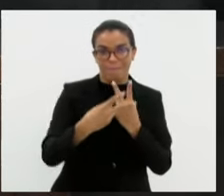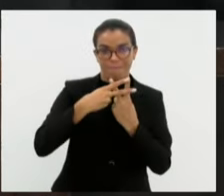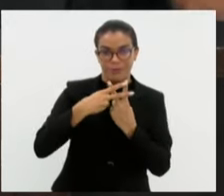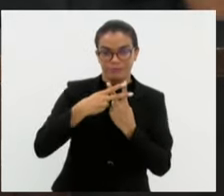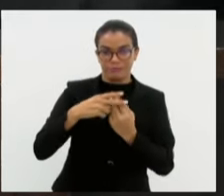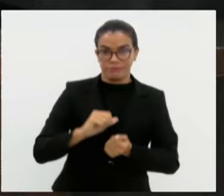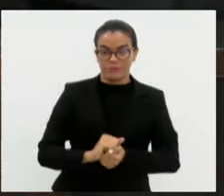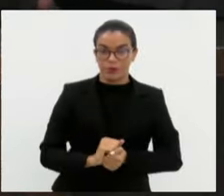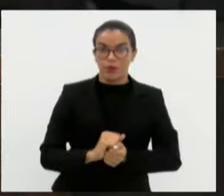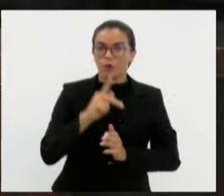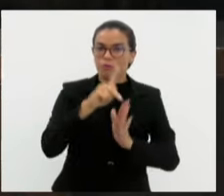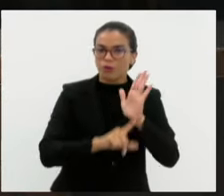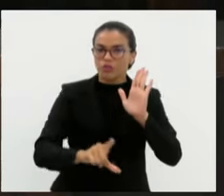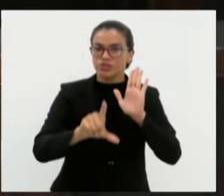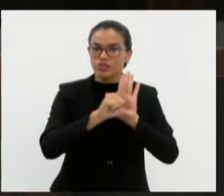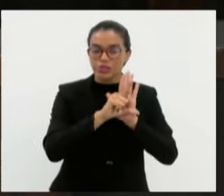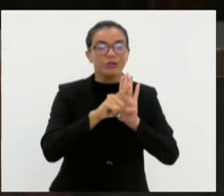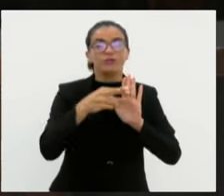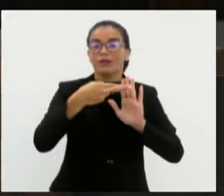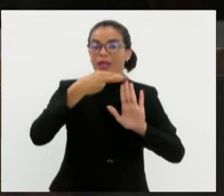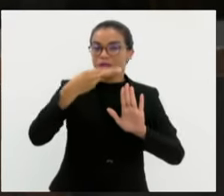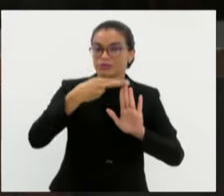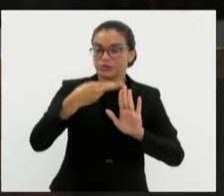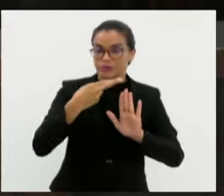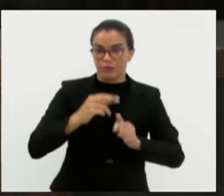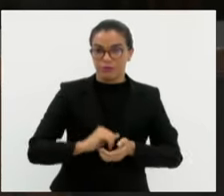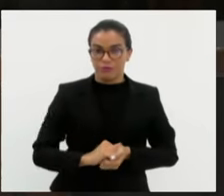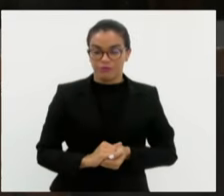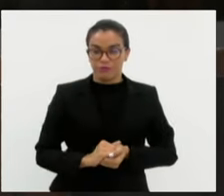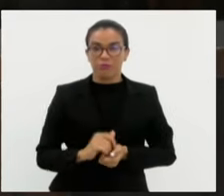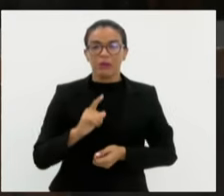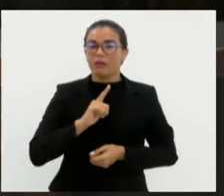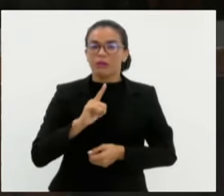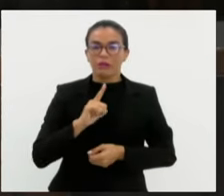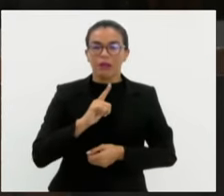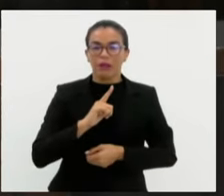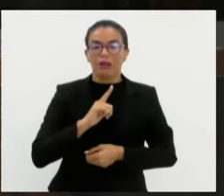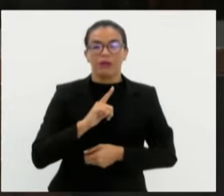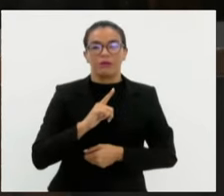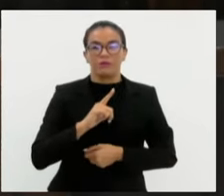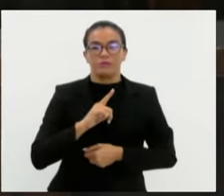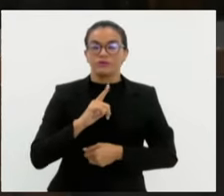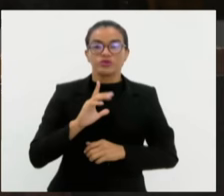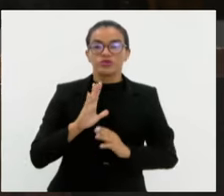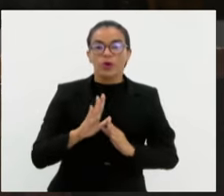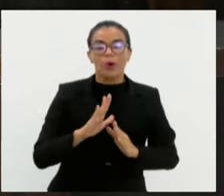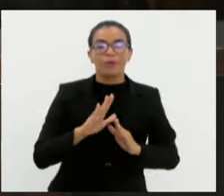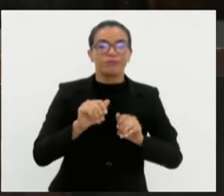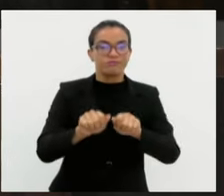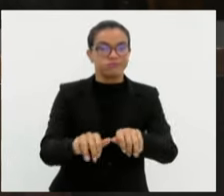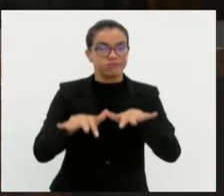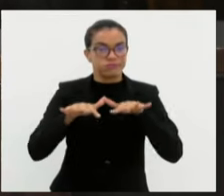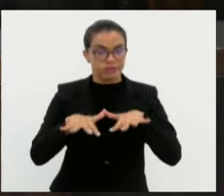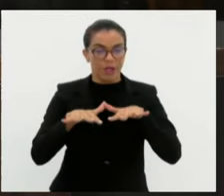projeto de resolução do respectivo, que será submetido até a sessão seguinte